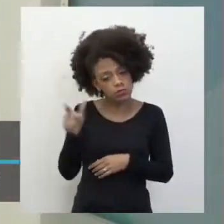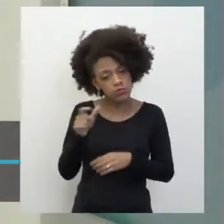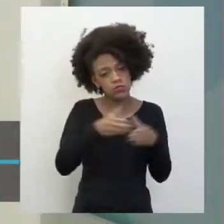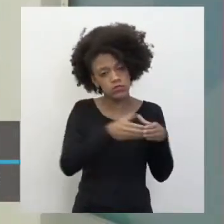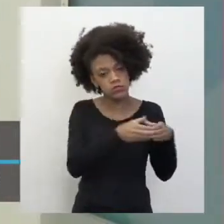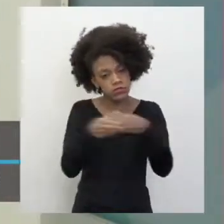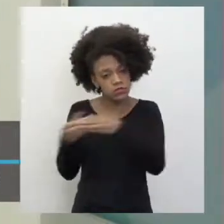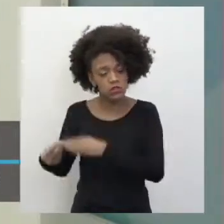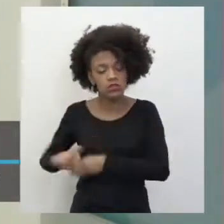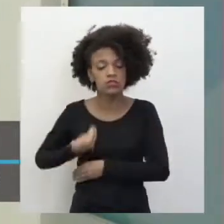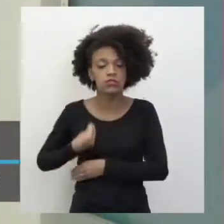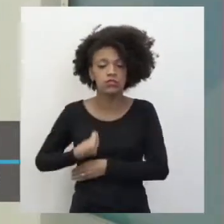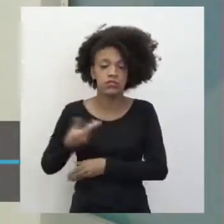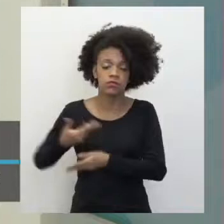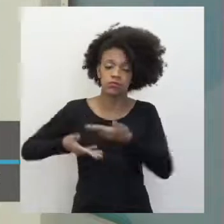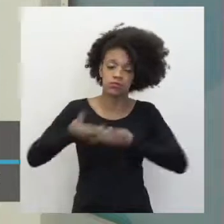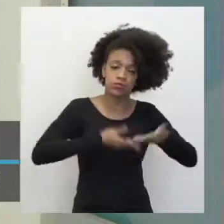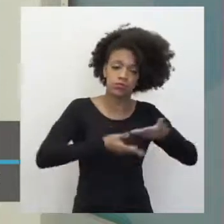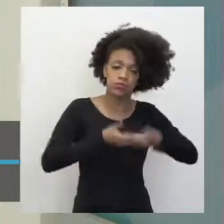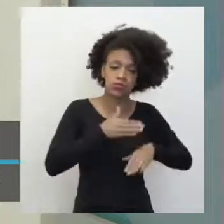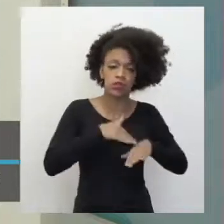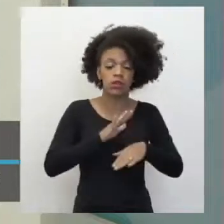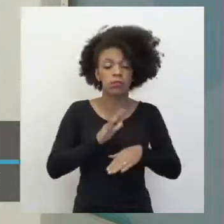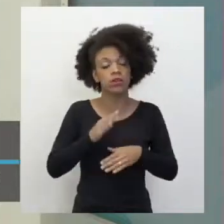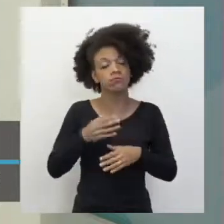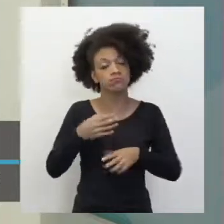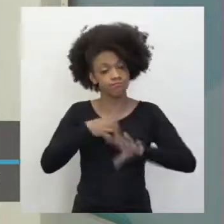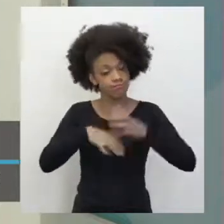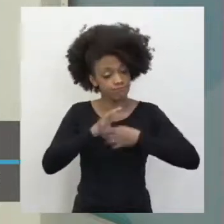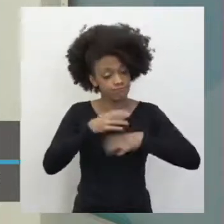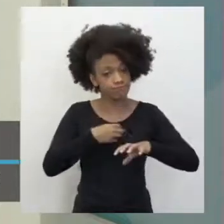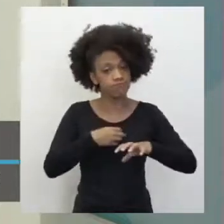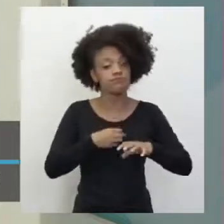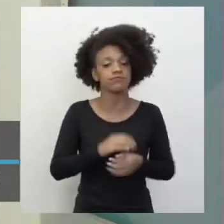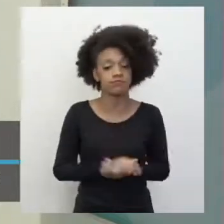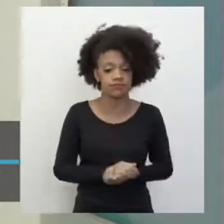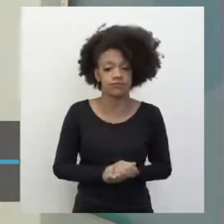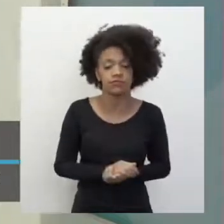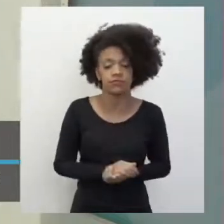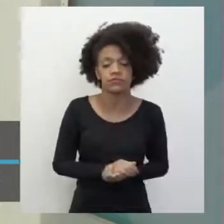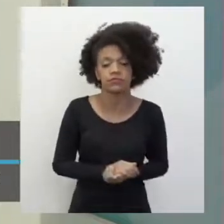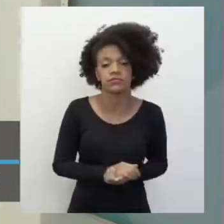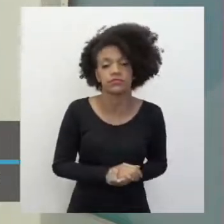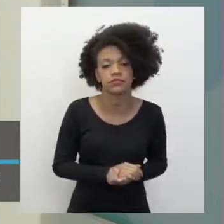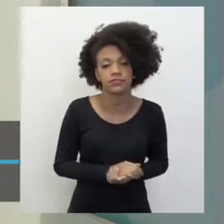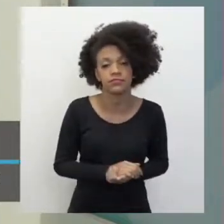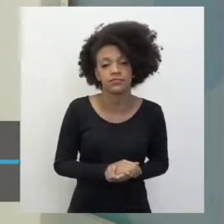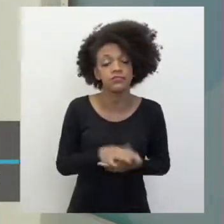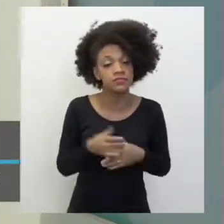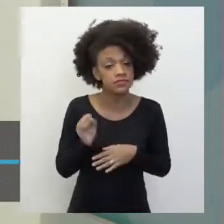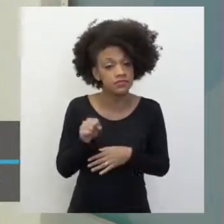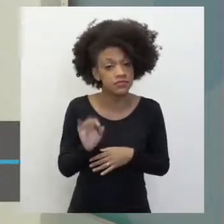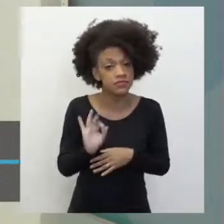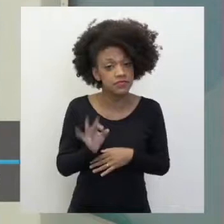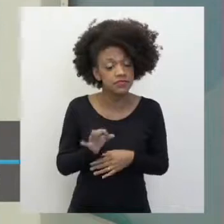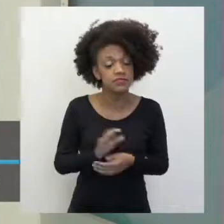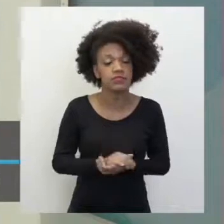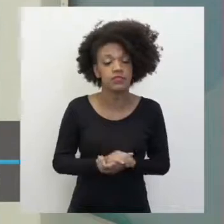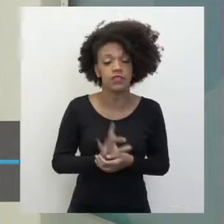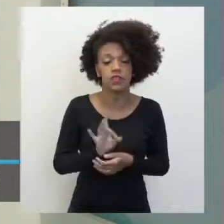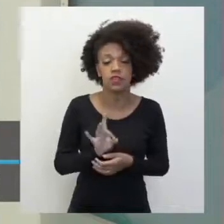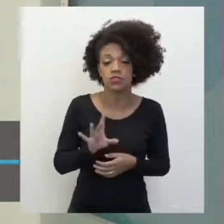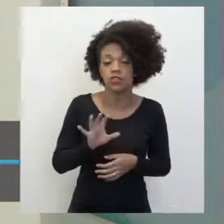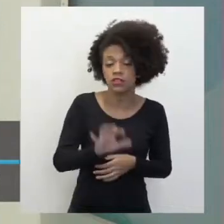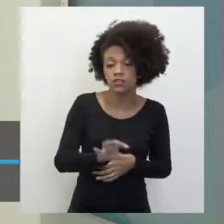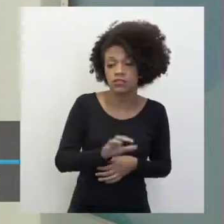viver com mais empatia. Entendi que saiu errado aqui. Com mais empatia. É isso mesmo. É só dessa forma que a